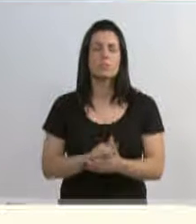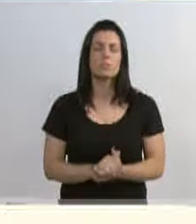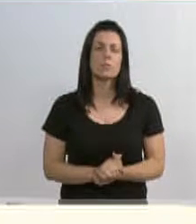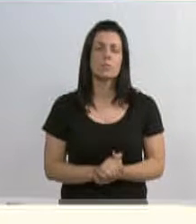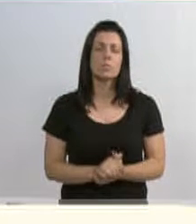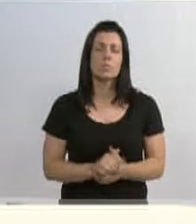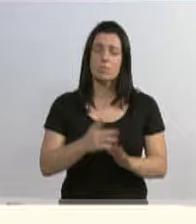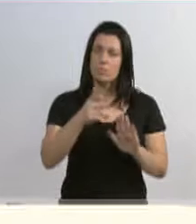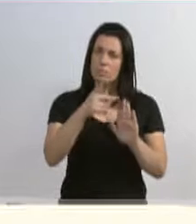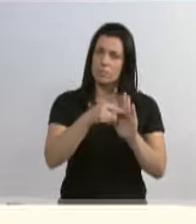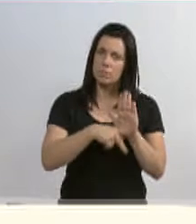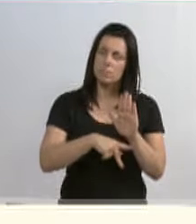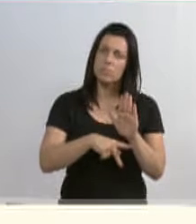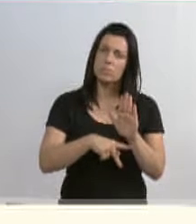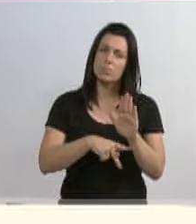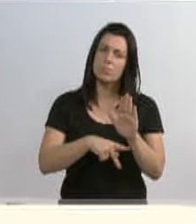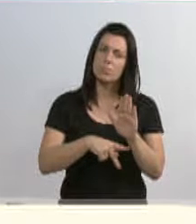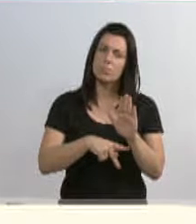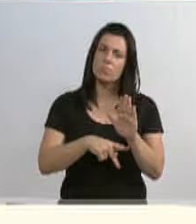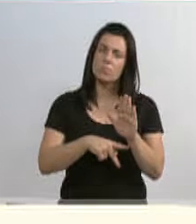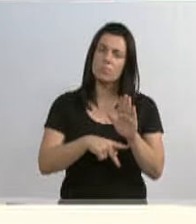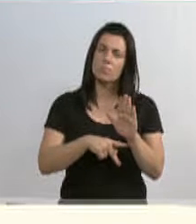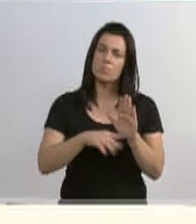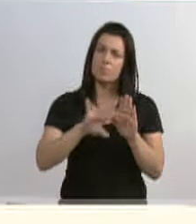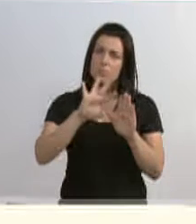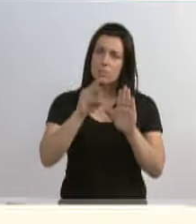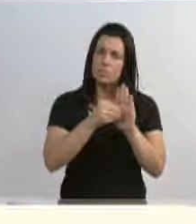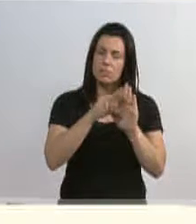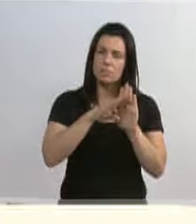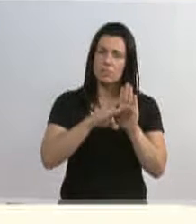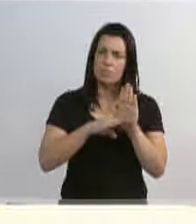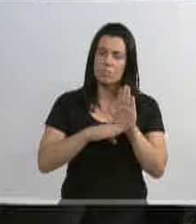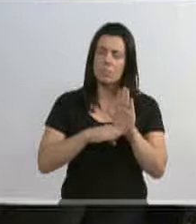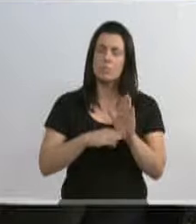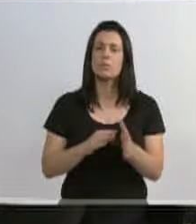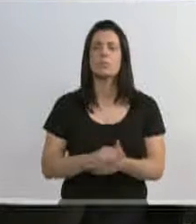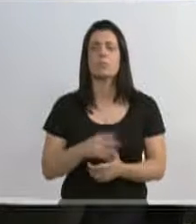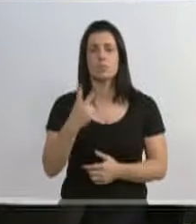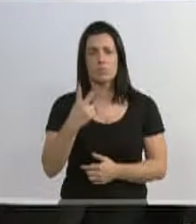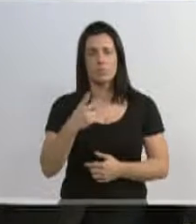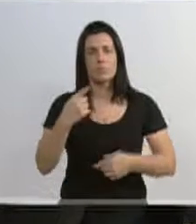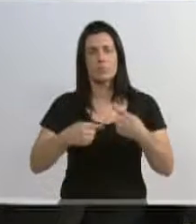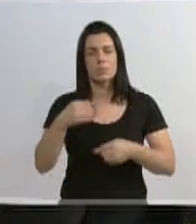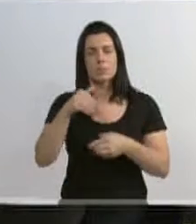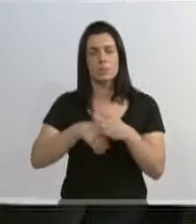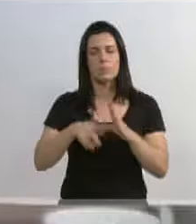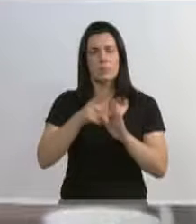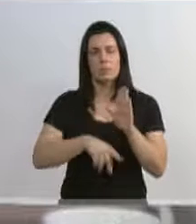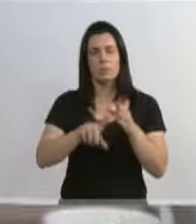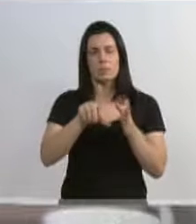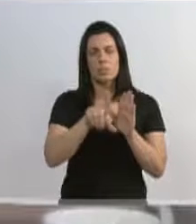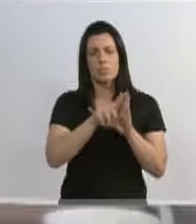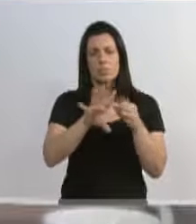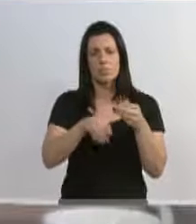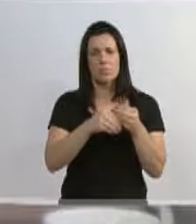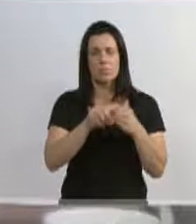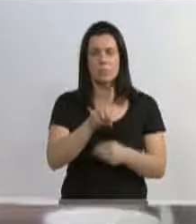e projeto na ordem do dia. Em segunda discussão e votação, o projeto de lei